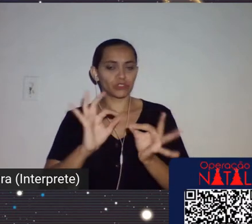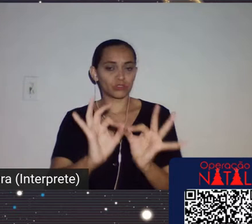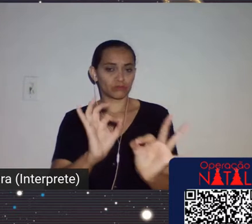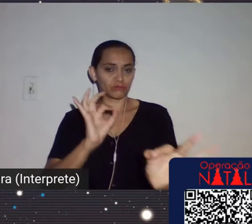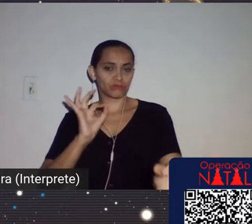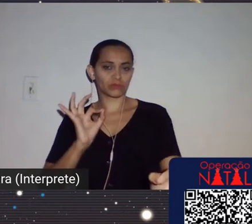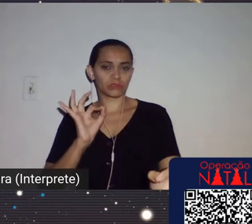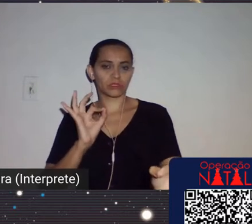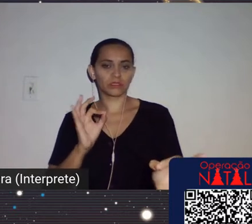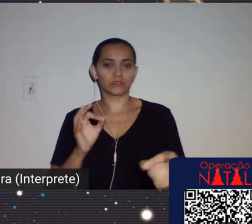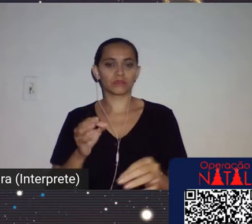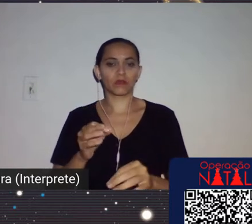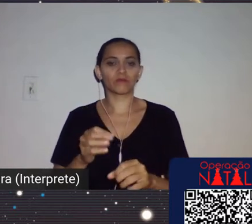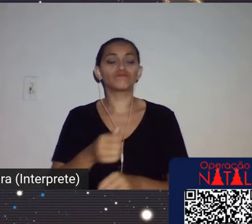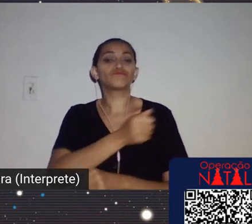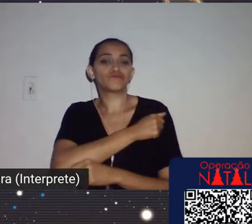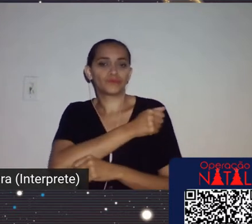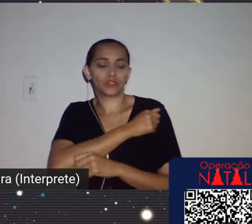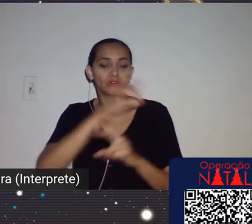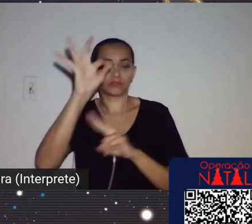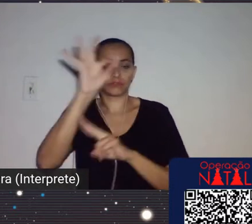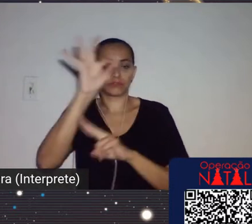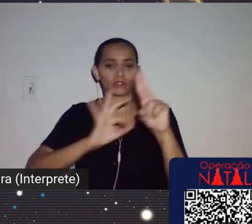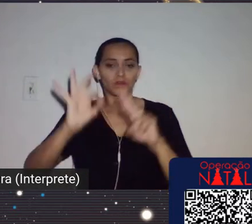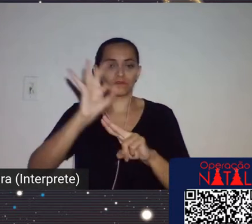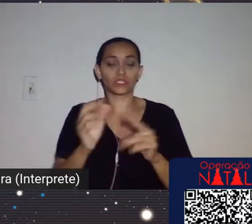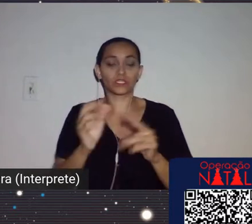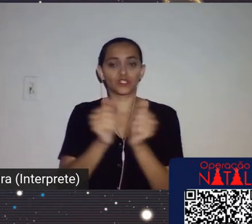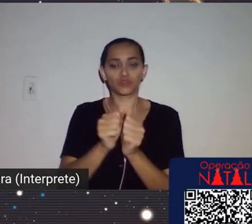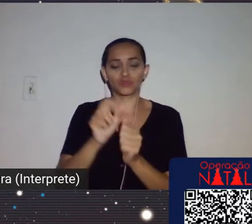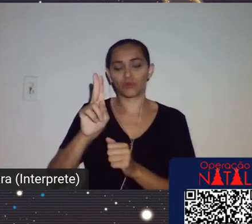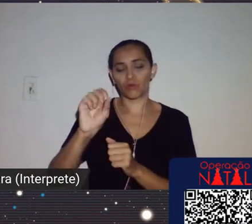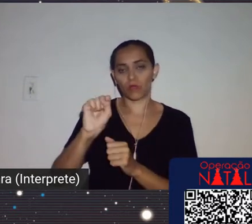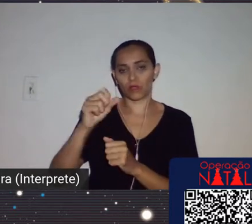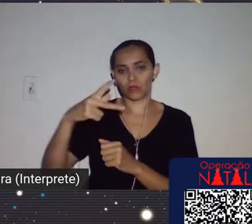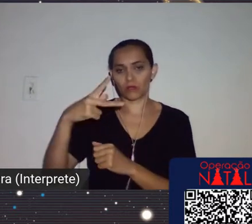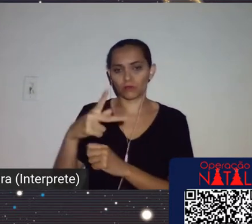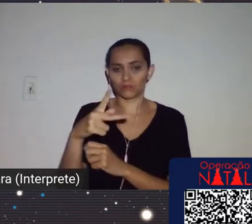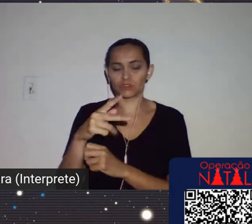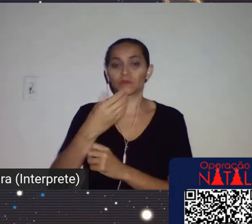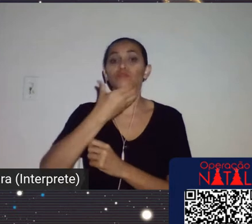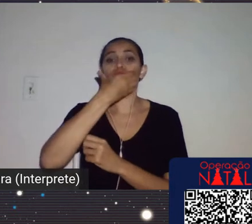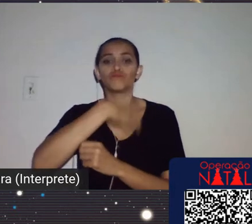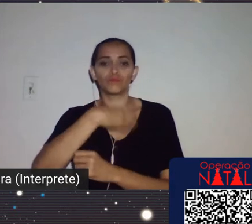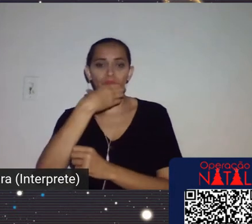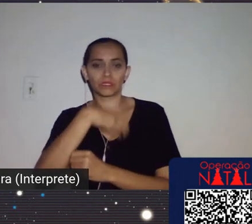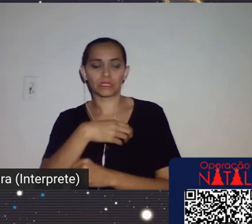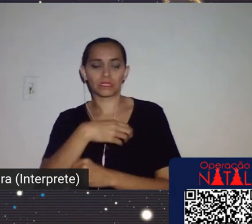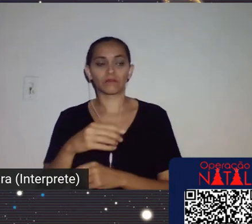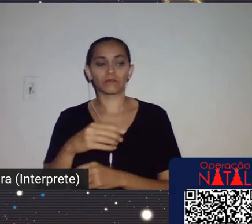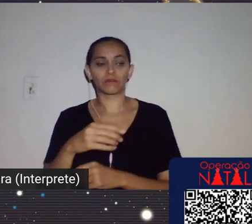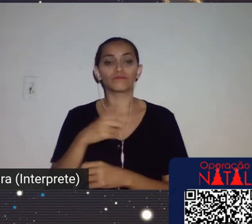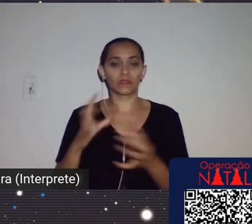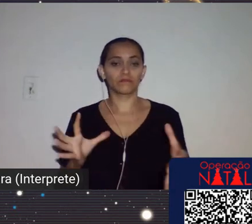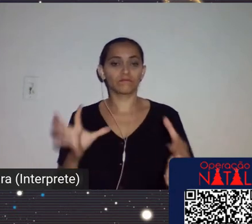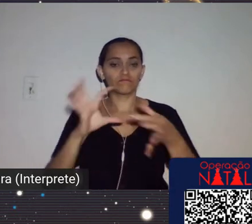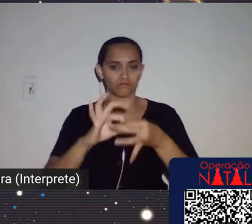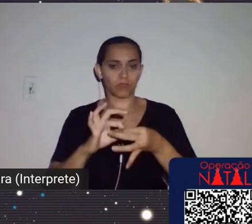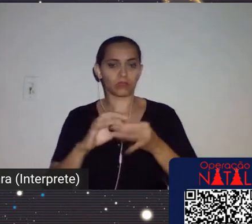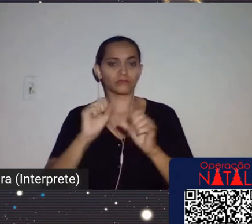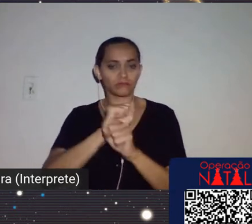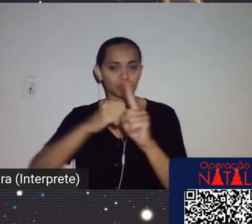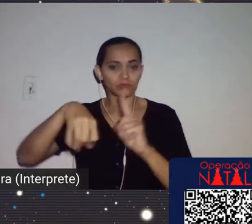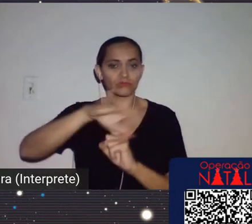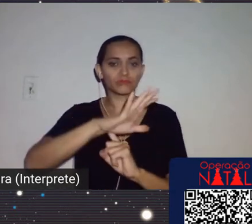da UFSCar, com a missão de contagiar as pessoas com o espírito natalino contínuo, criando laços e gerando impacto altruísta na sociedade.